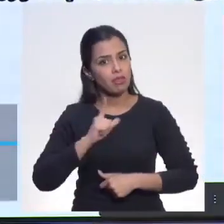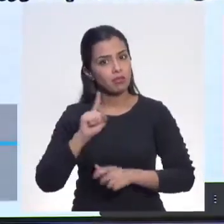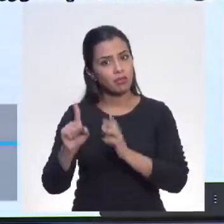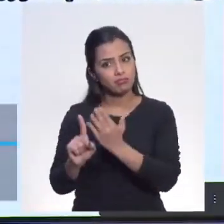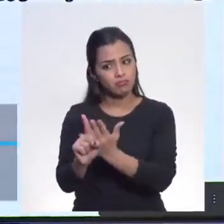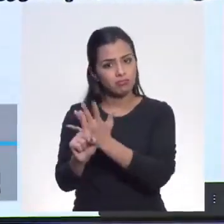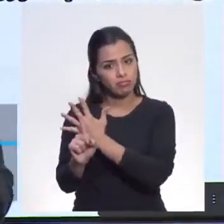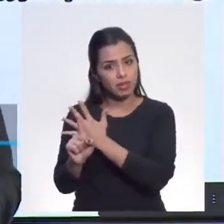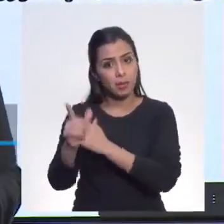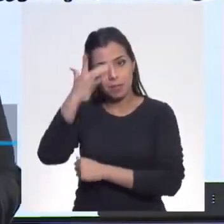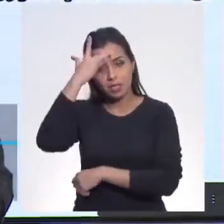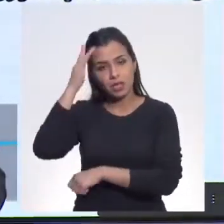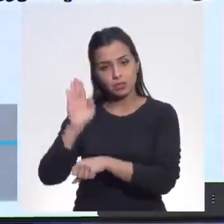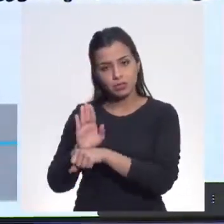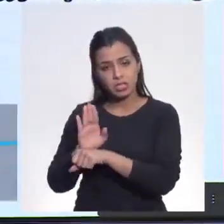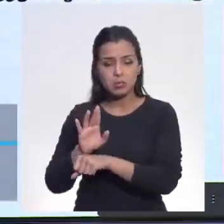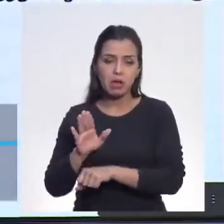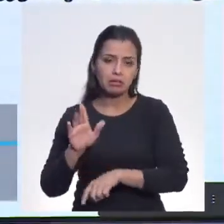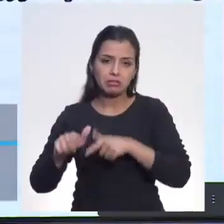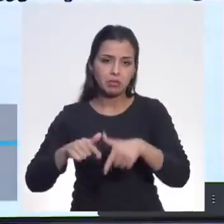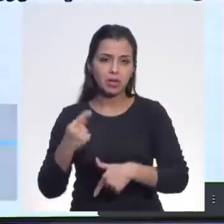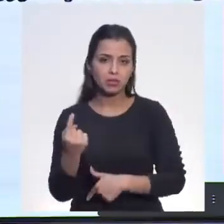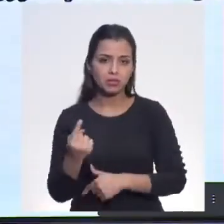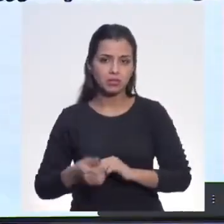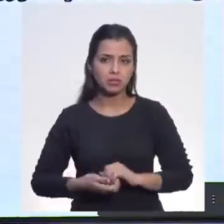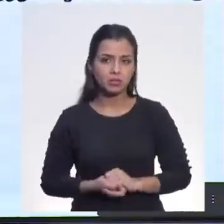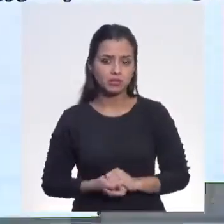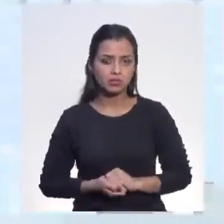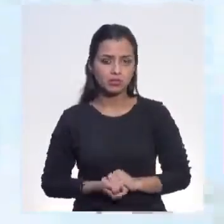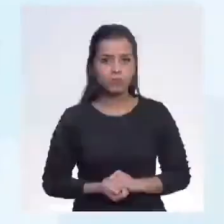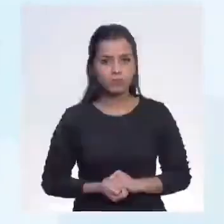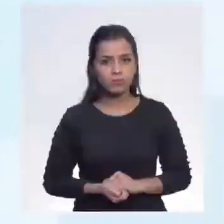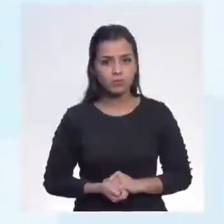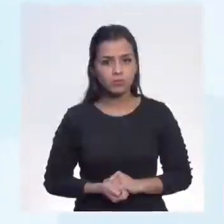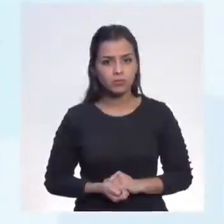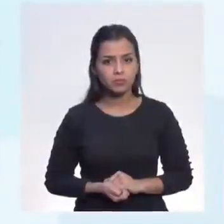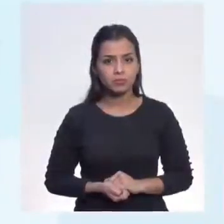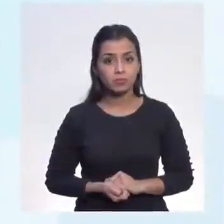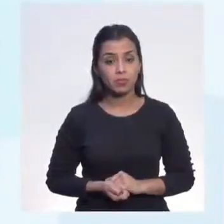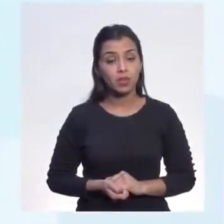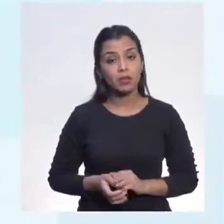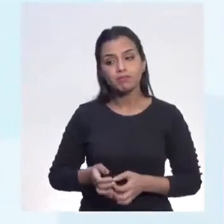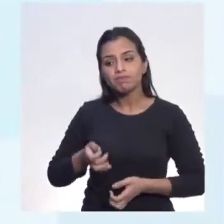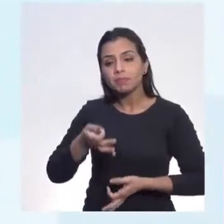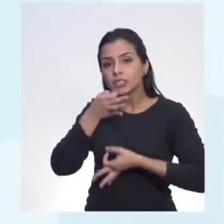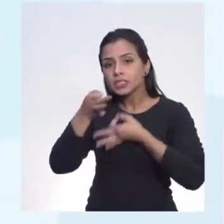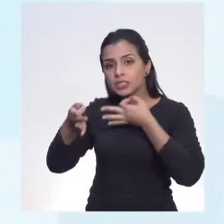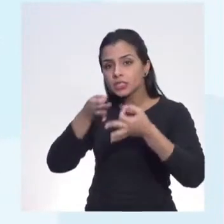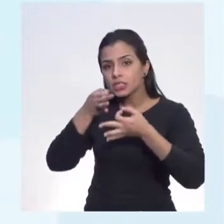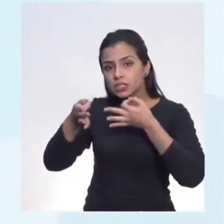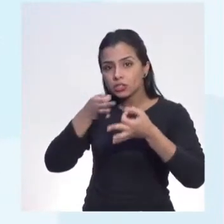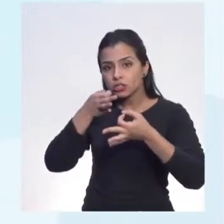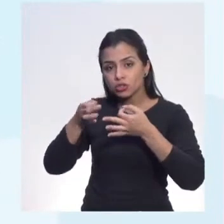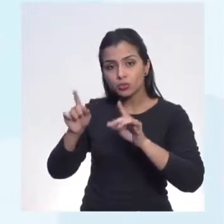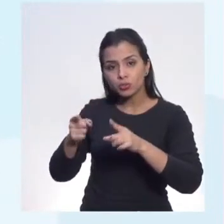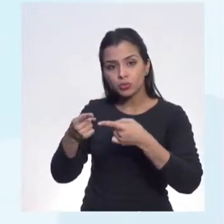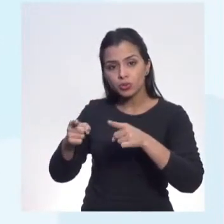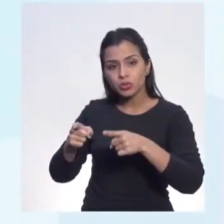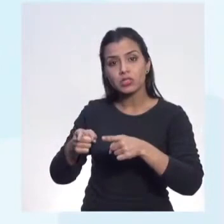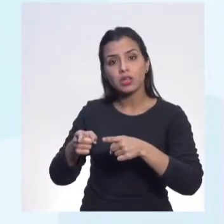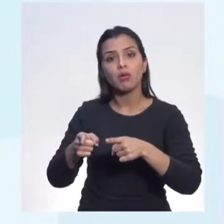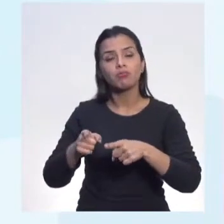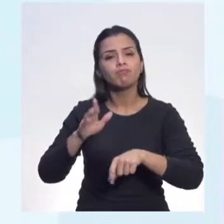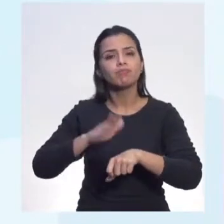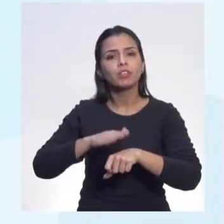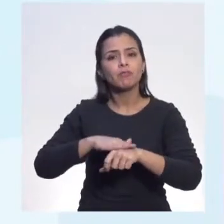solo. Crítico musical, né? Entrando aí na área jornalística. É o profissional que escreve e publica em livros, jornais